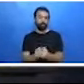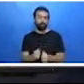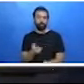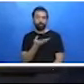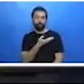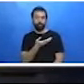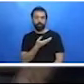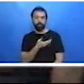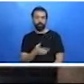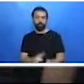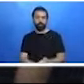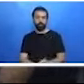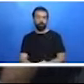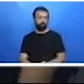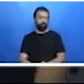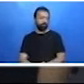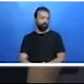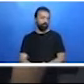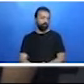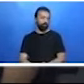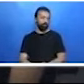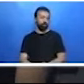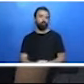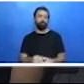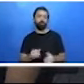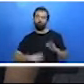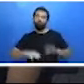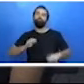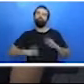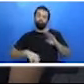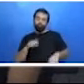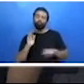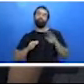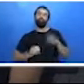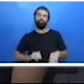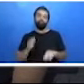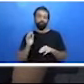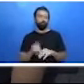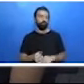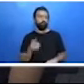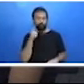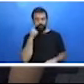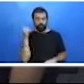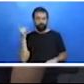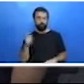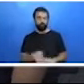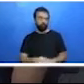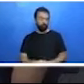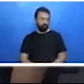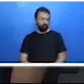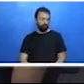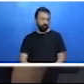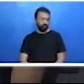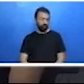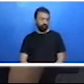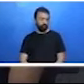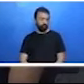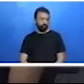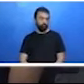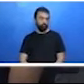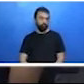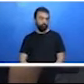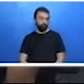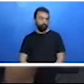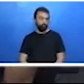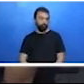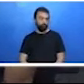Então vamos lá. No batuque, no batuque, no batuque, no batuque, no batuque, no batuque, no batuque, no batuque, no batuque,